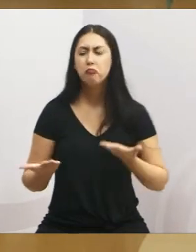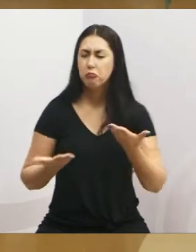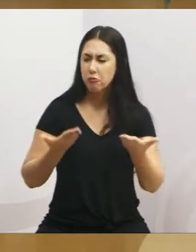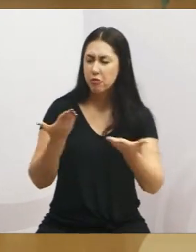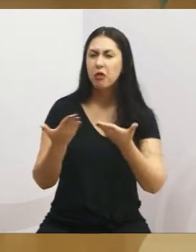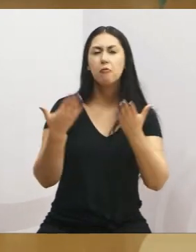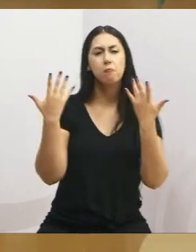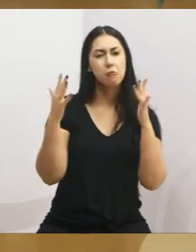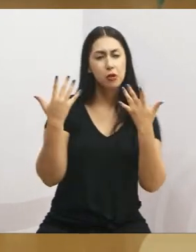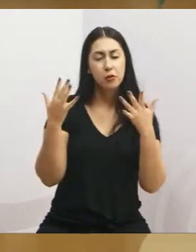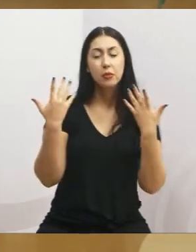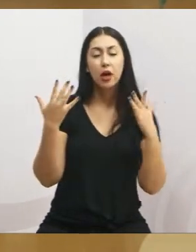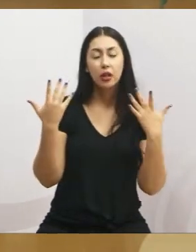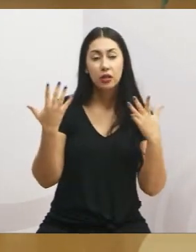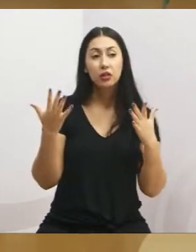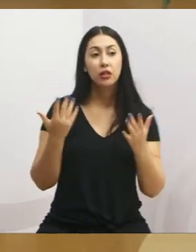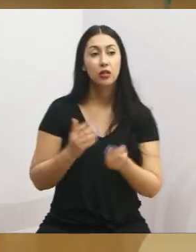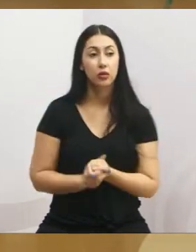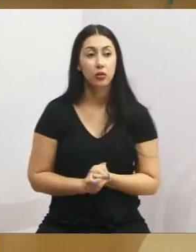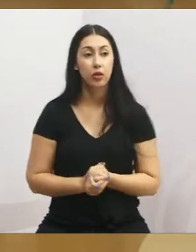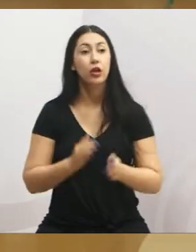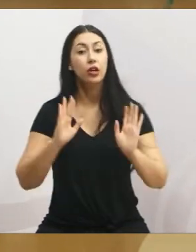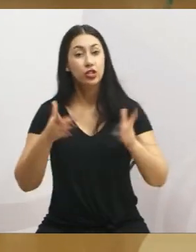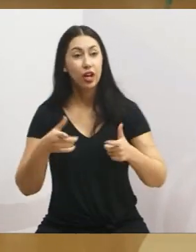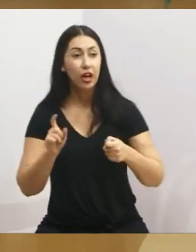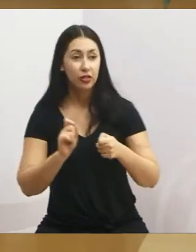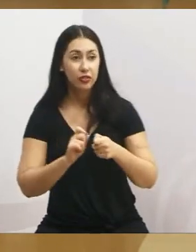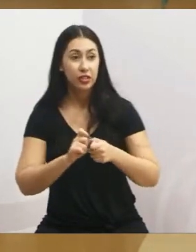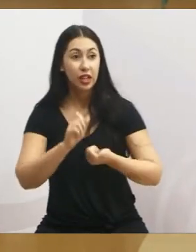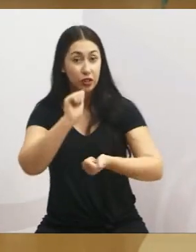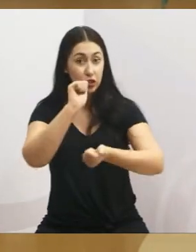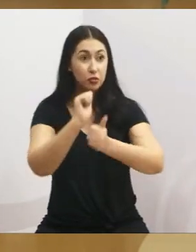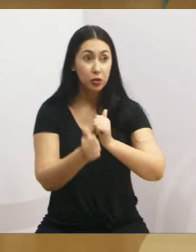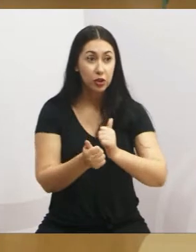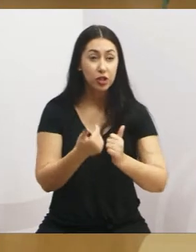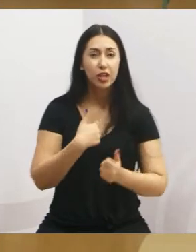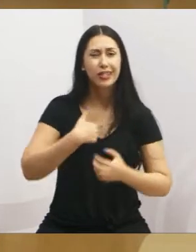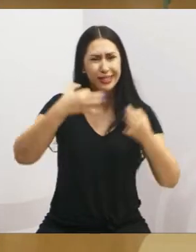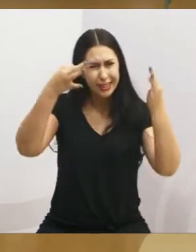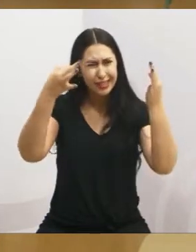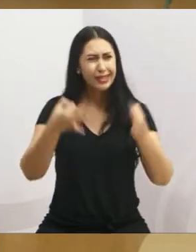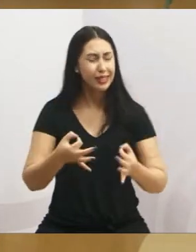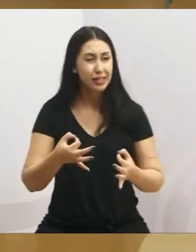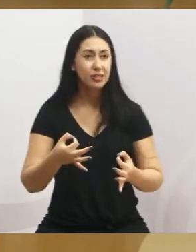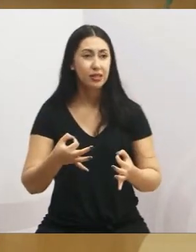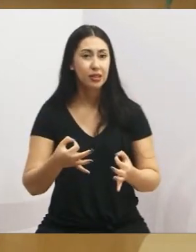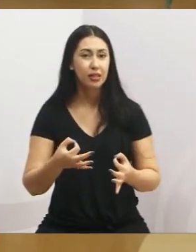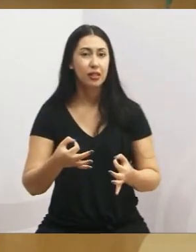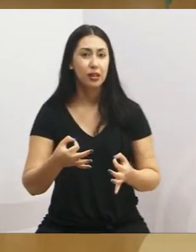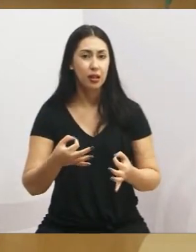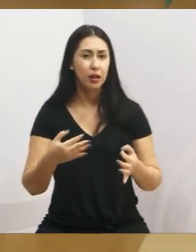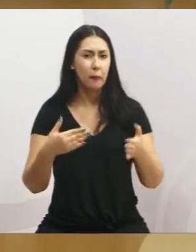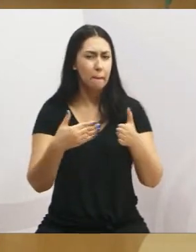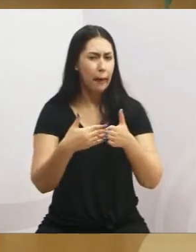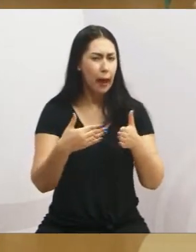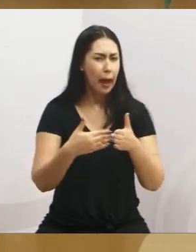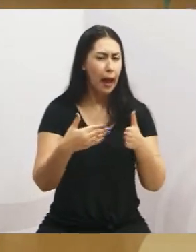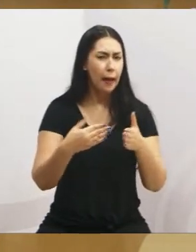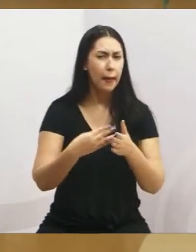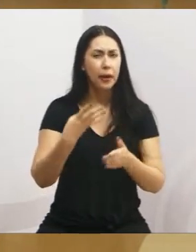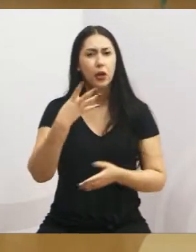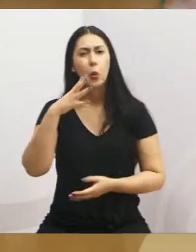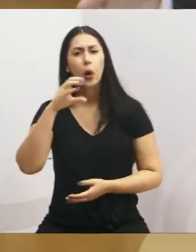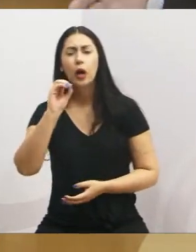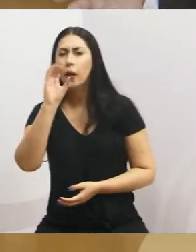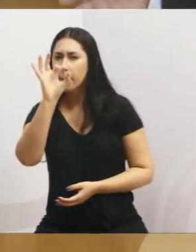atividades, até mesmo já desenvolvendo alguma atividade esportiva, que eu tenho plena convicção que dentro daquele limite de 40%, dentro de uma